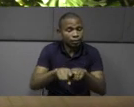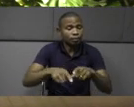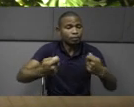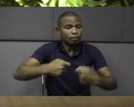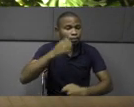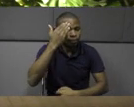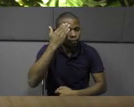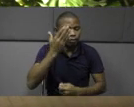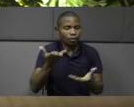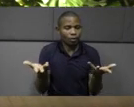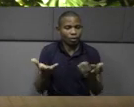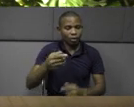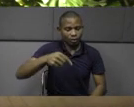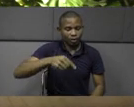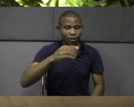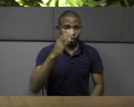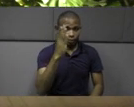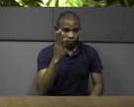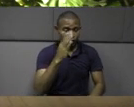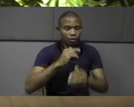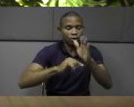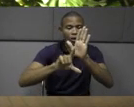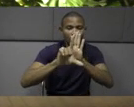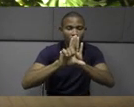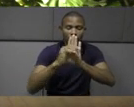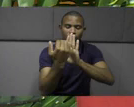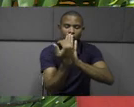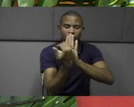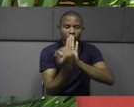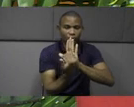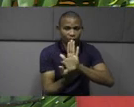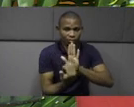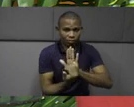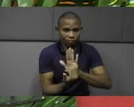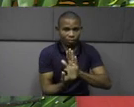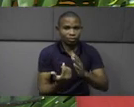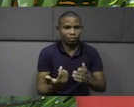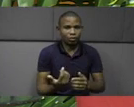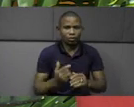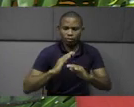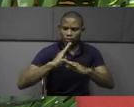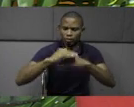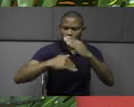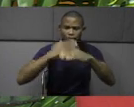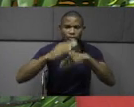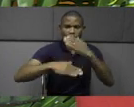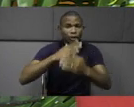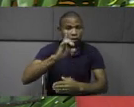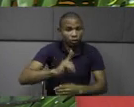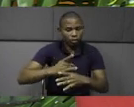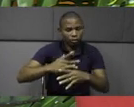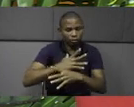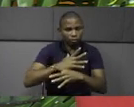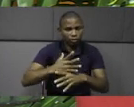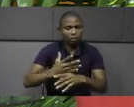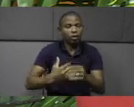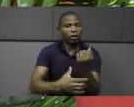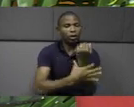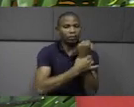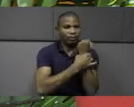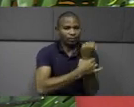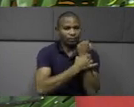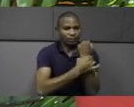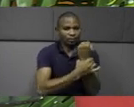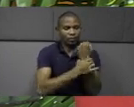brasil tem uma das legislações mais avançadas no que se refere à direita cidade ea garantia de universalização do direito à cidade